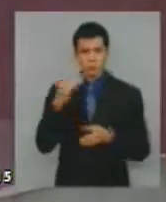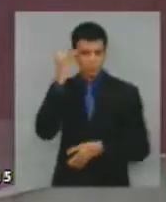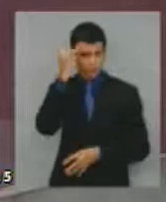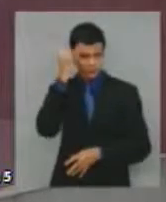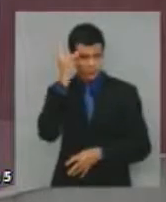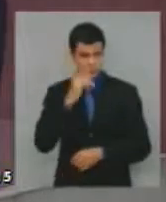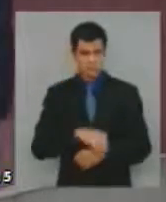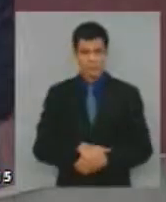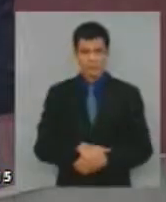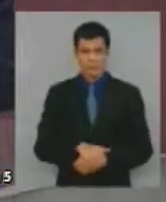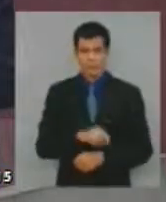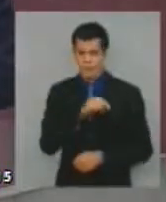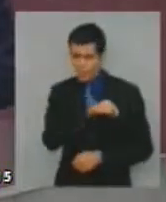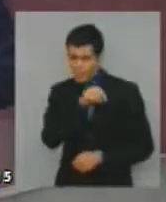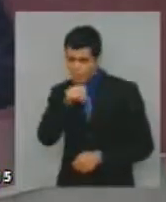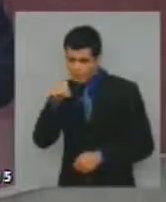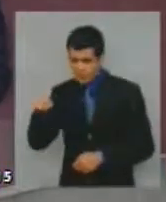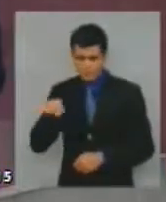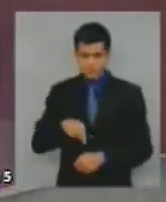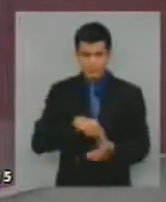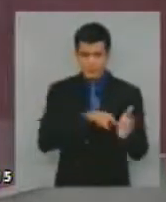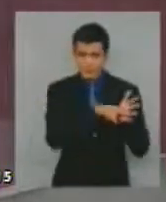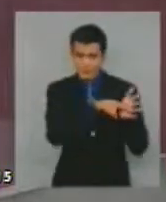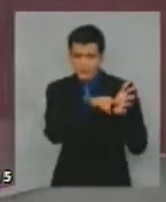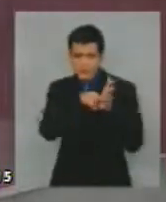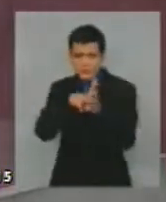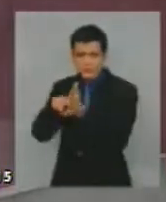pelo concurso desses pesquisadores,